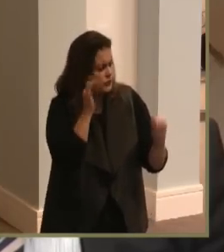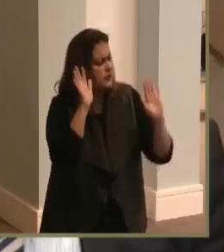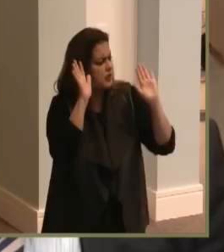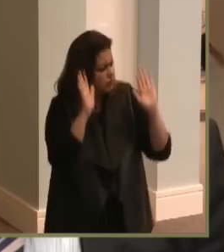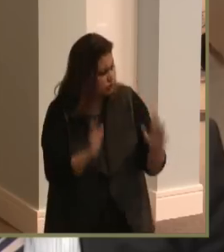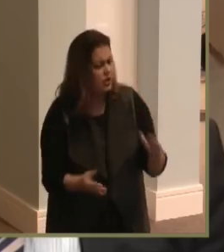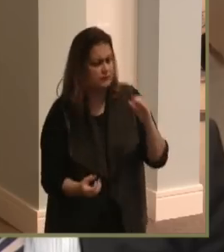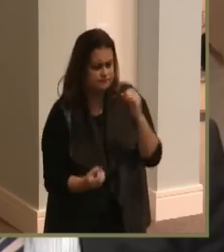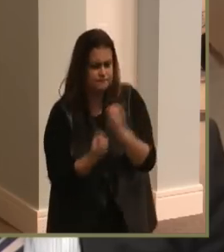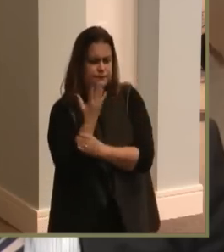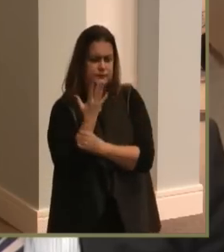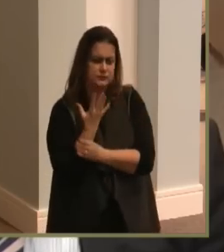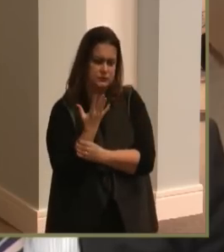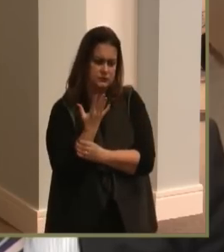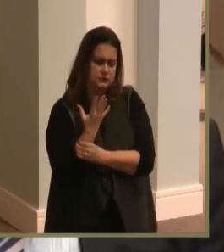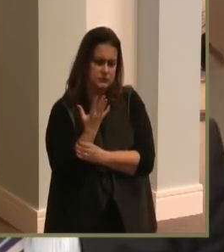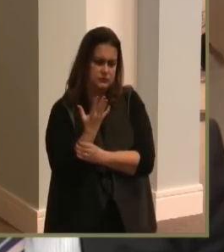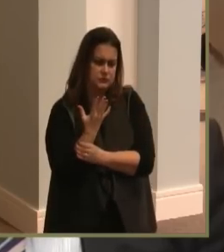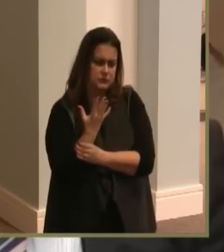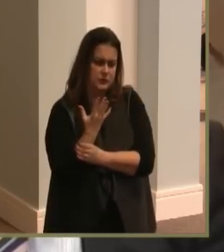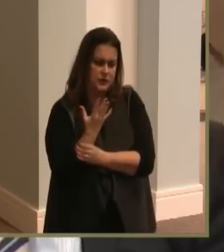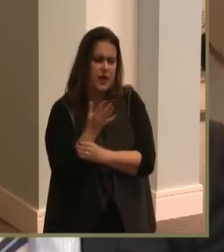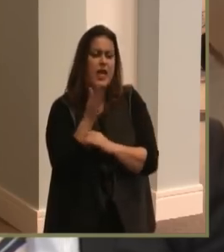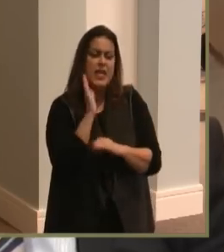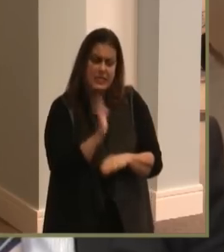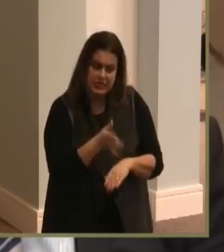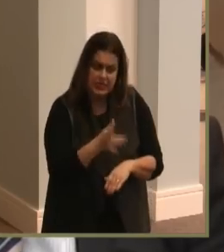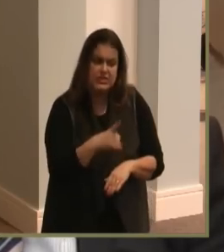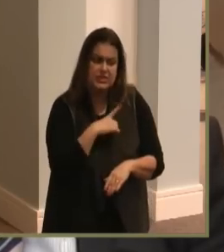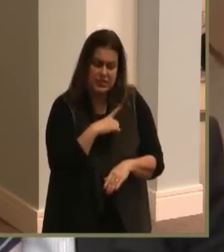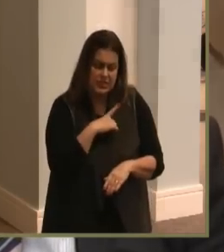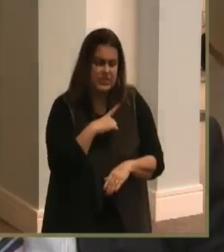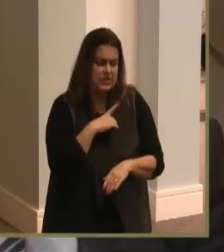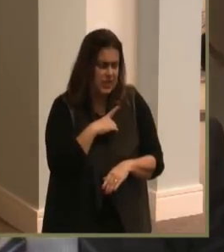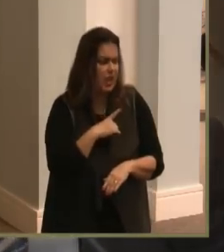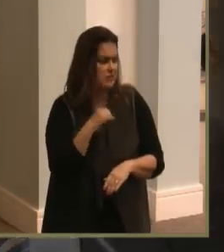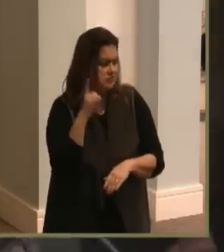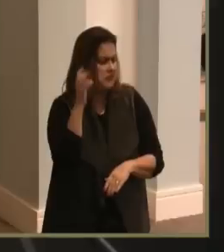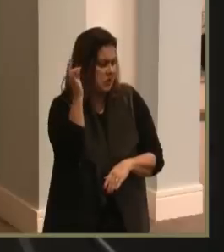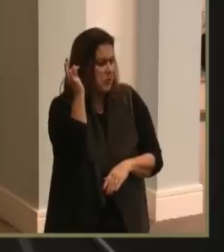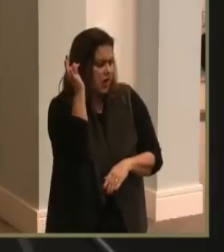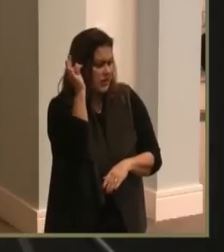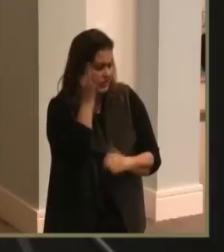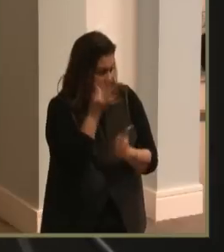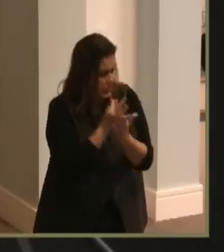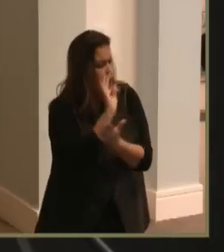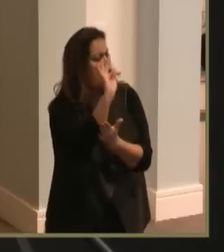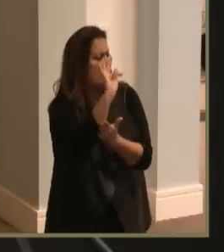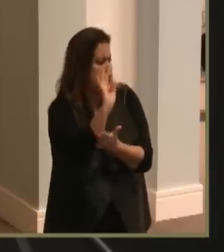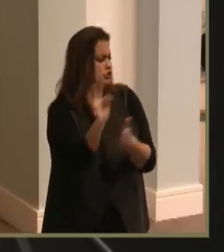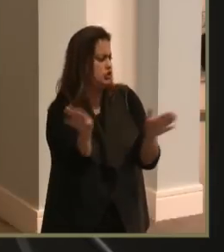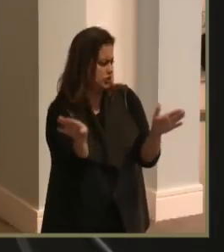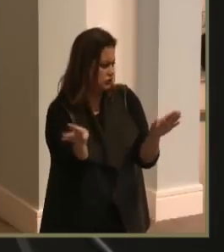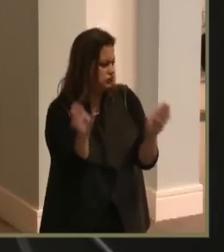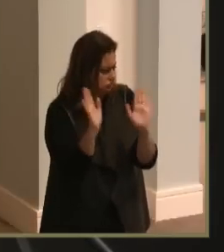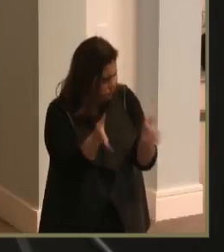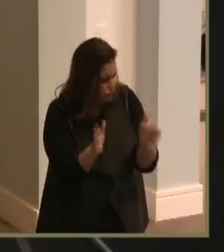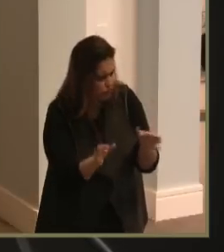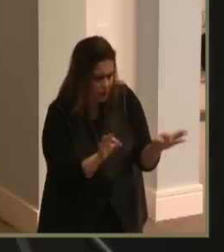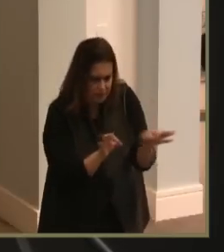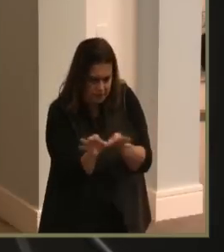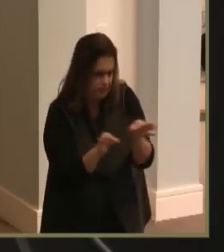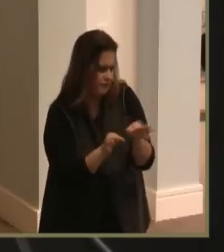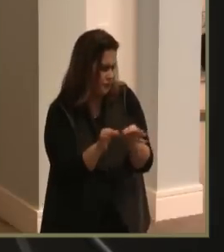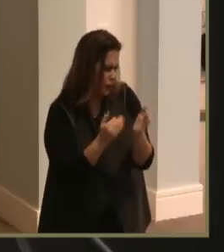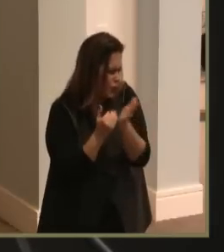um fomentar de uma teologia também, de muitos pais da Igreja, num contexto da primeira Igreja, da Igreja do